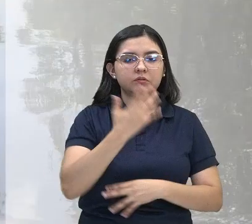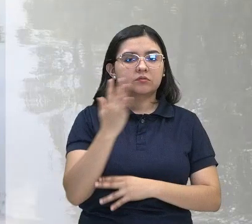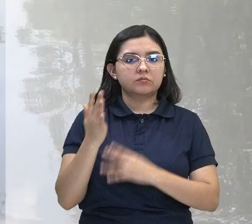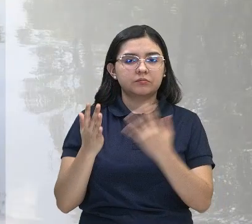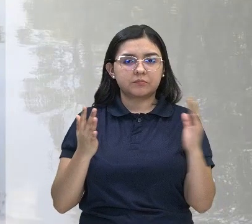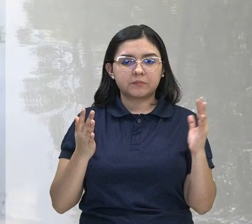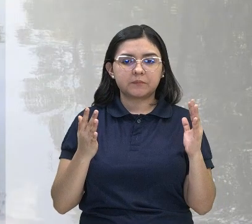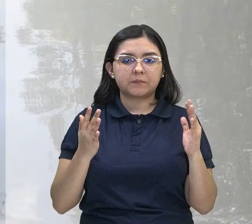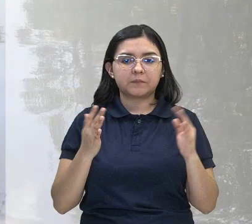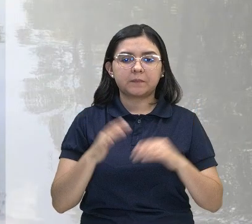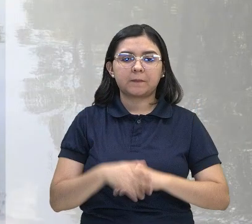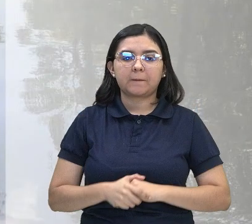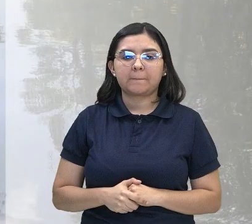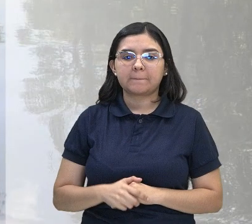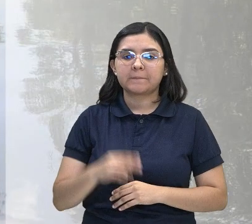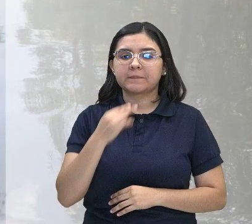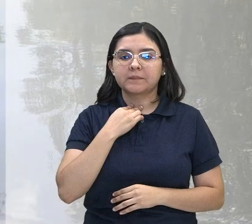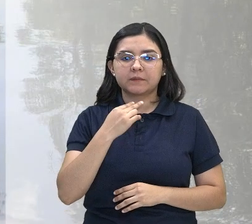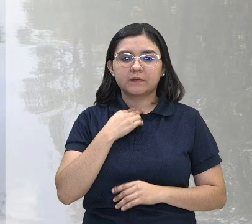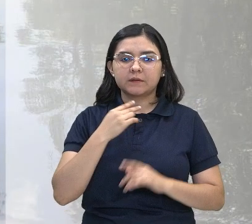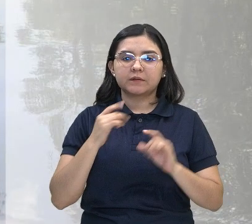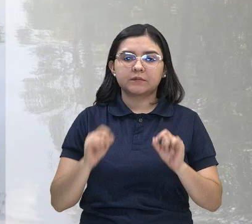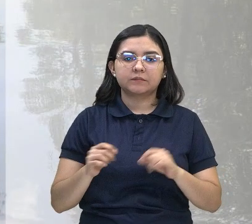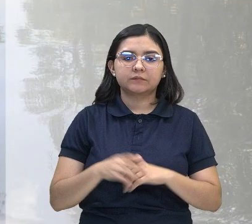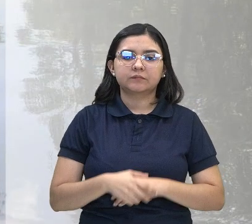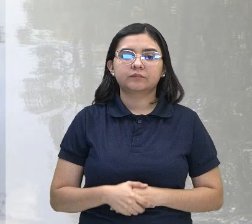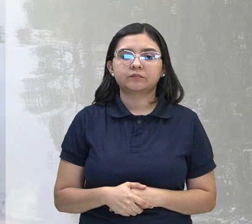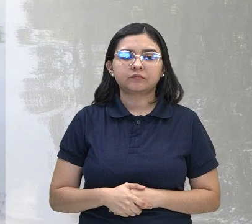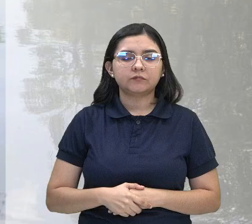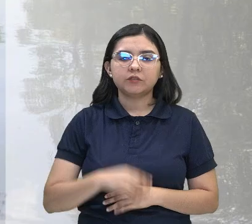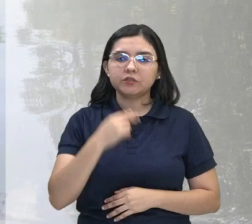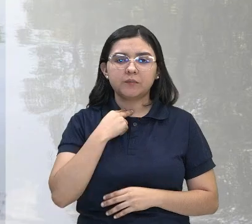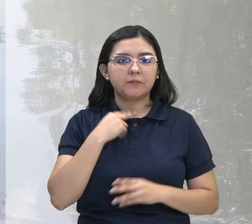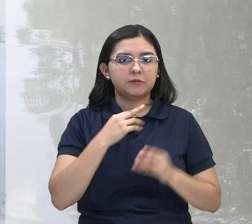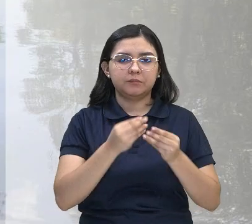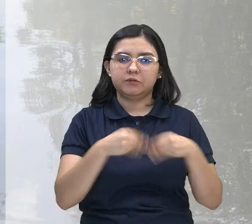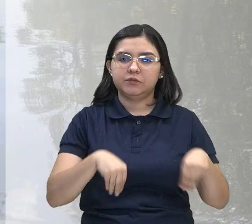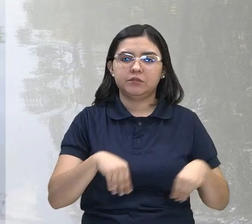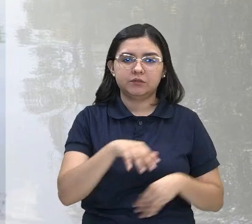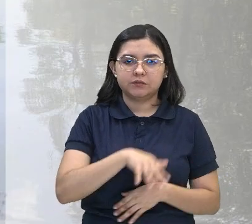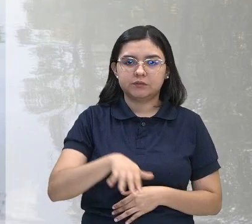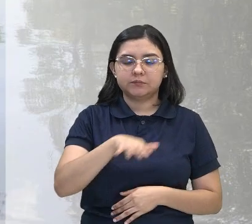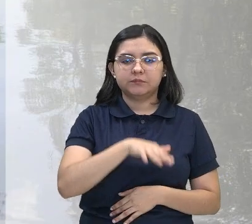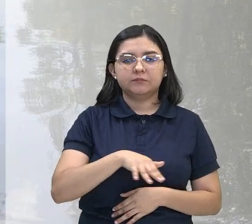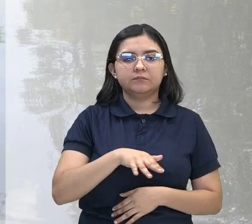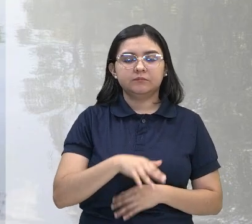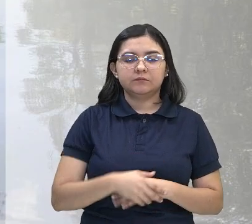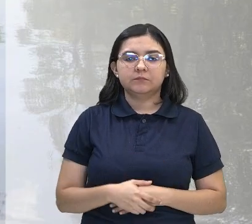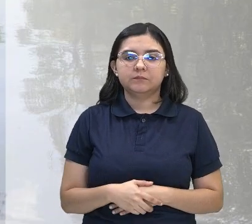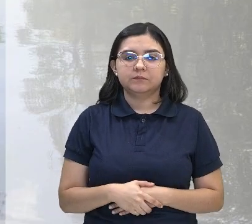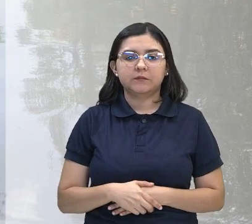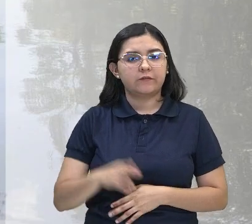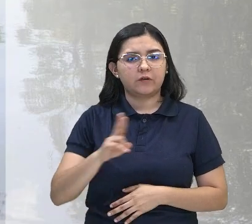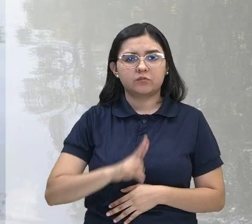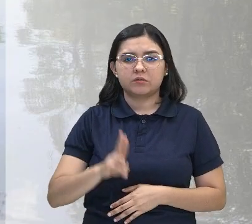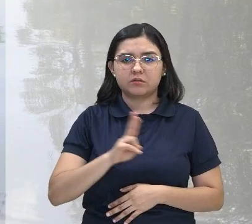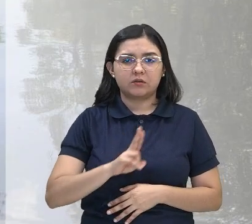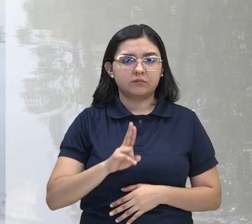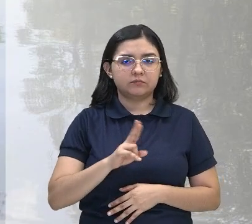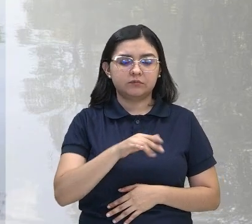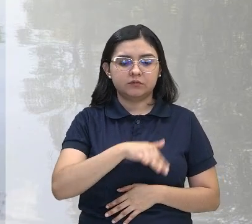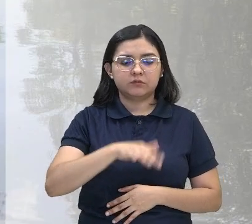degradação. Não pode ser degradado. Ou seja, não utilizar esse meio, mesmo